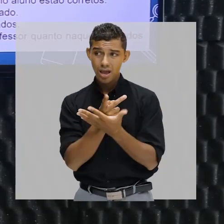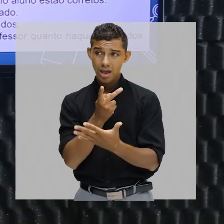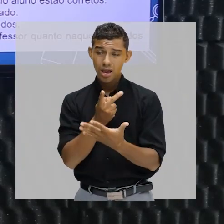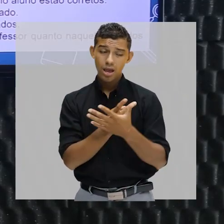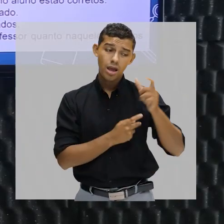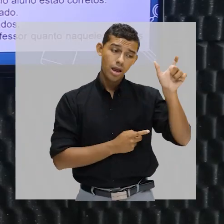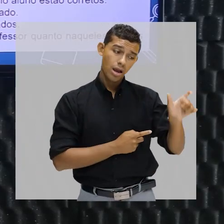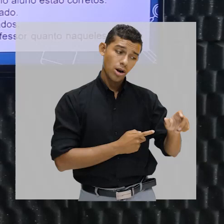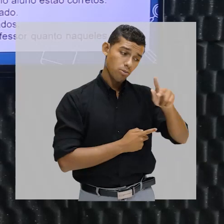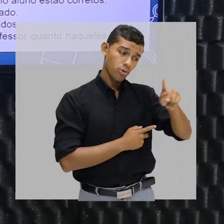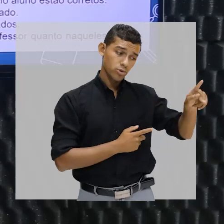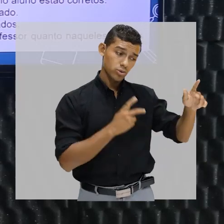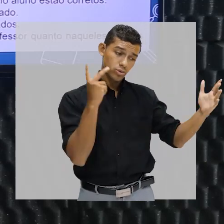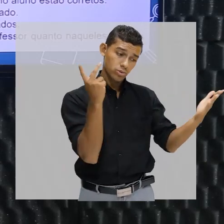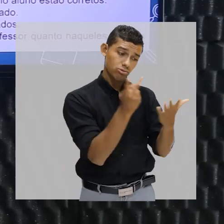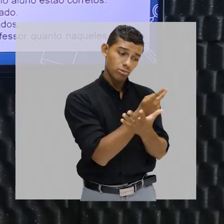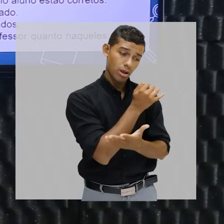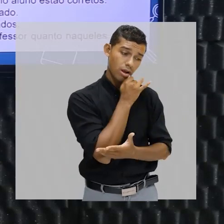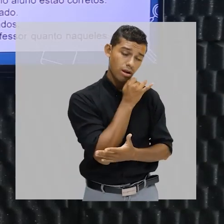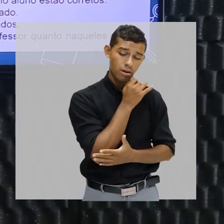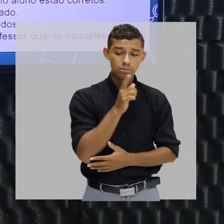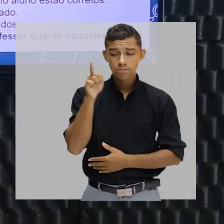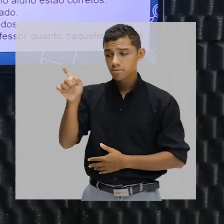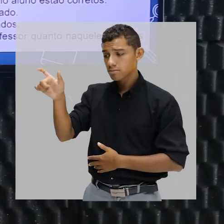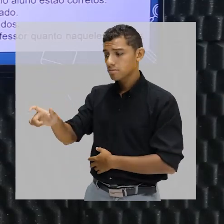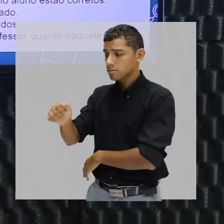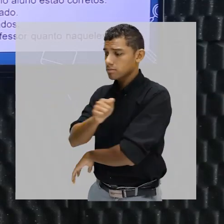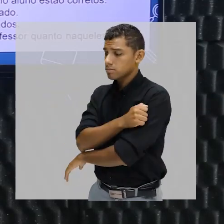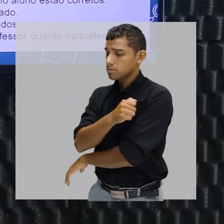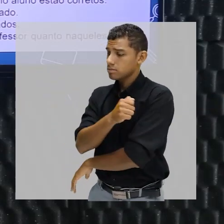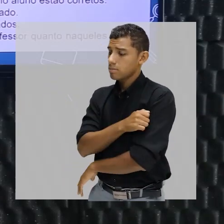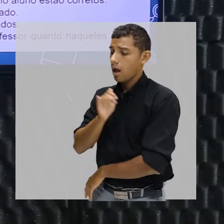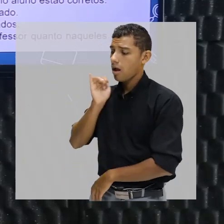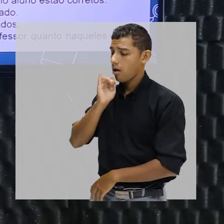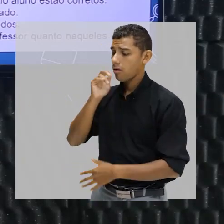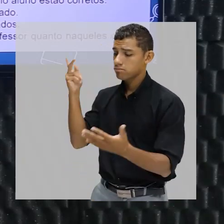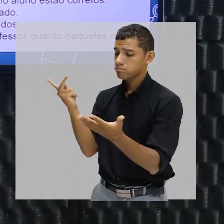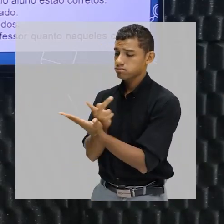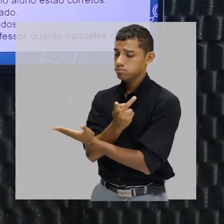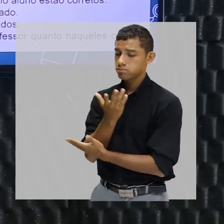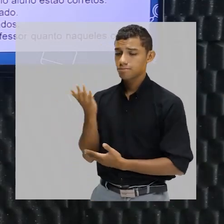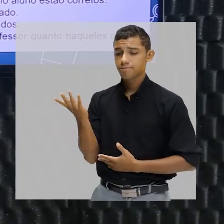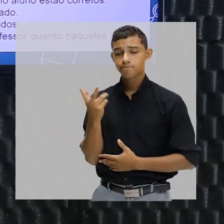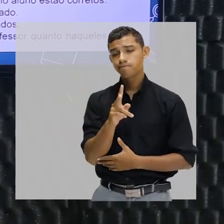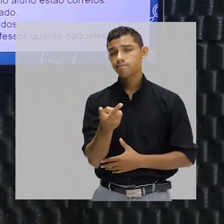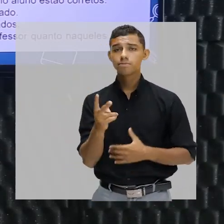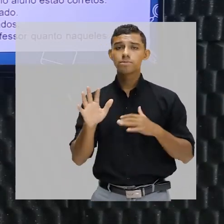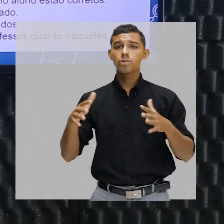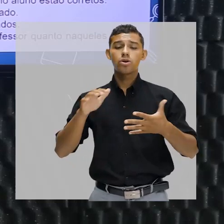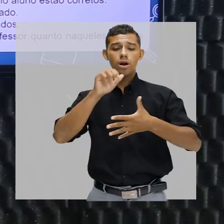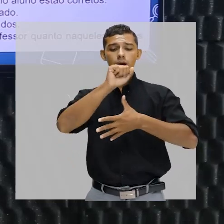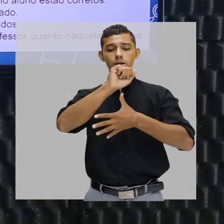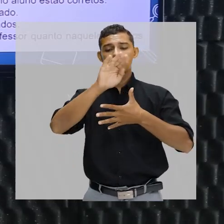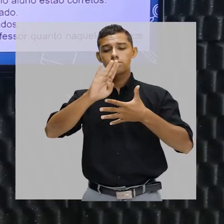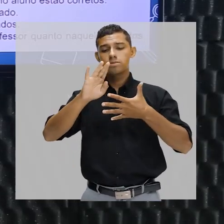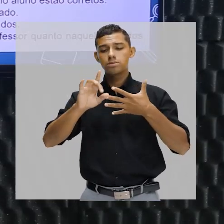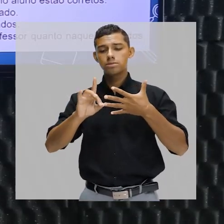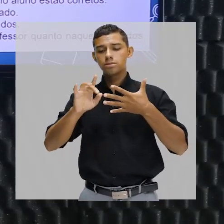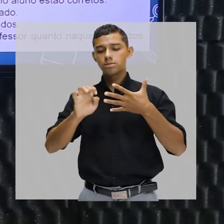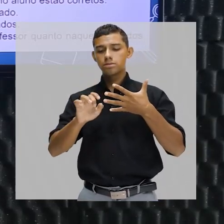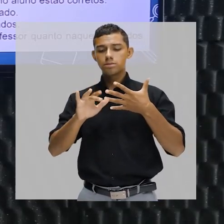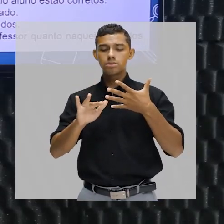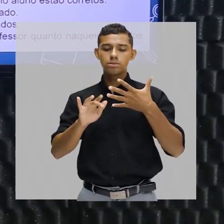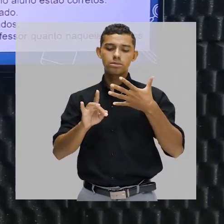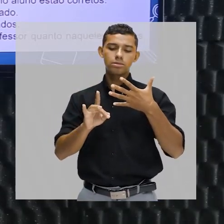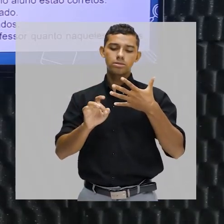exemplos citados pelo professor quanto naqueles citados pelo aluno. Okay? Então é o seguinte, o professor ele diz que